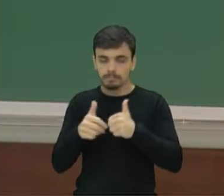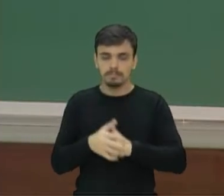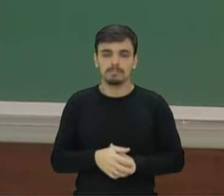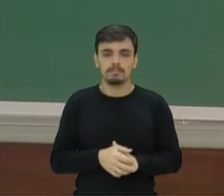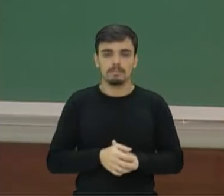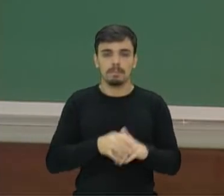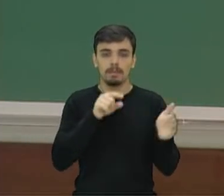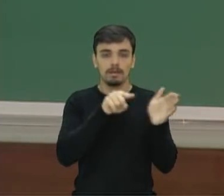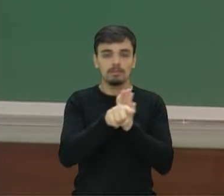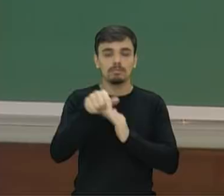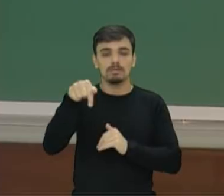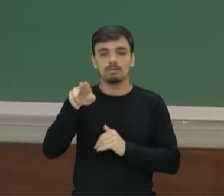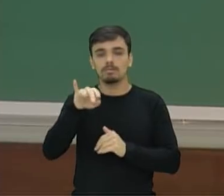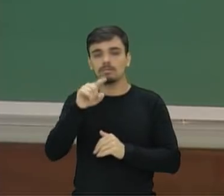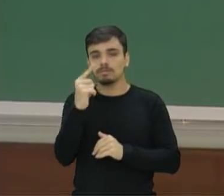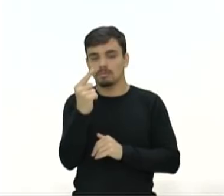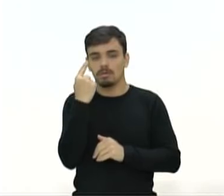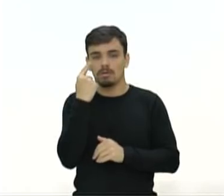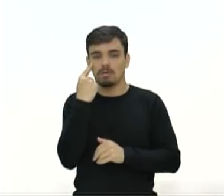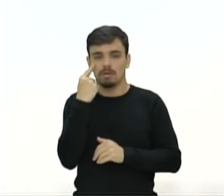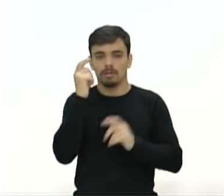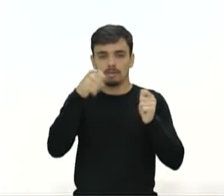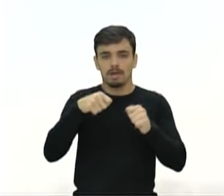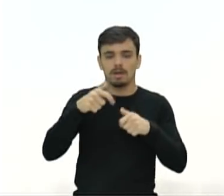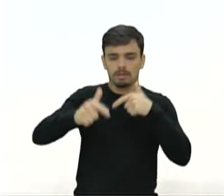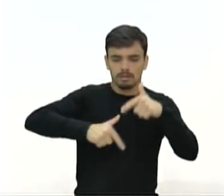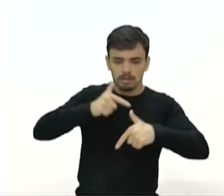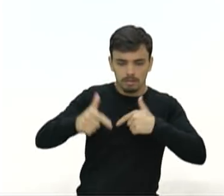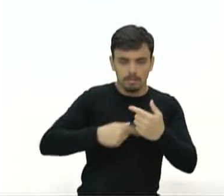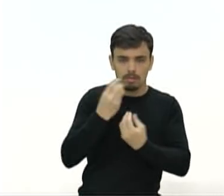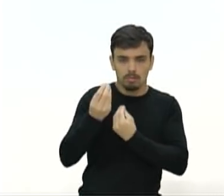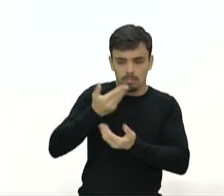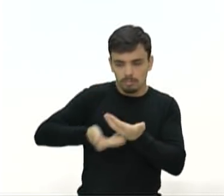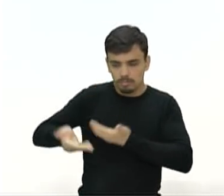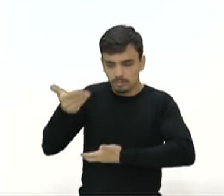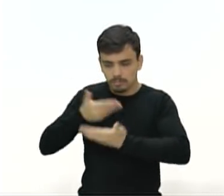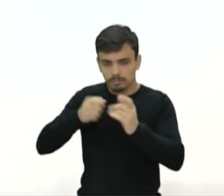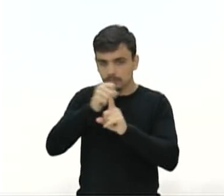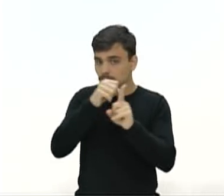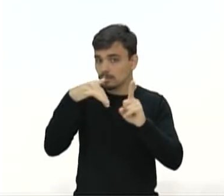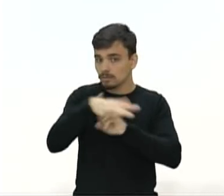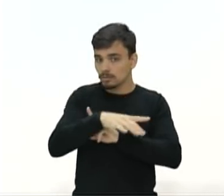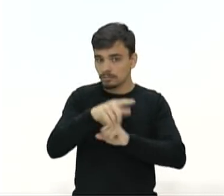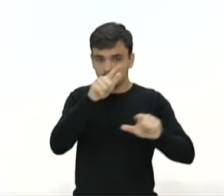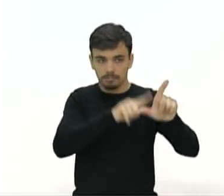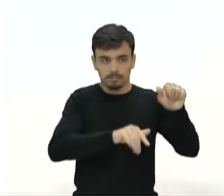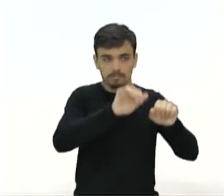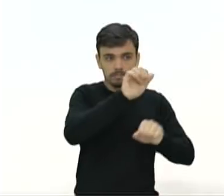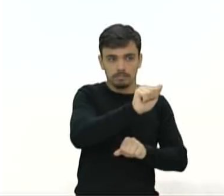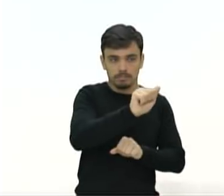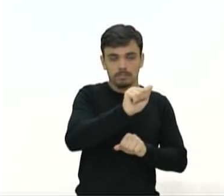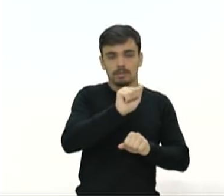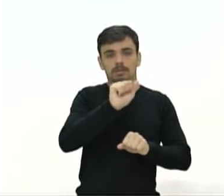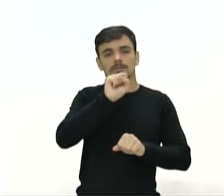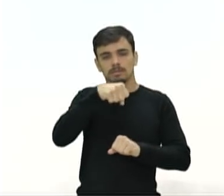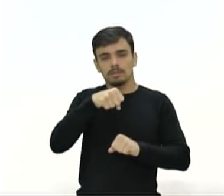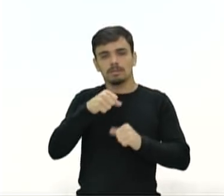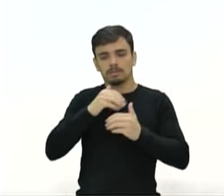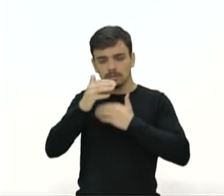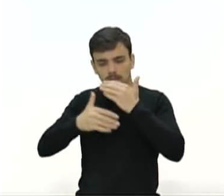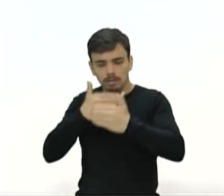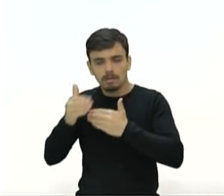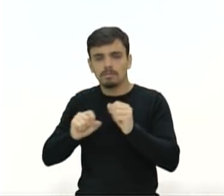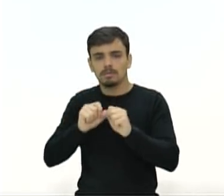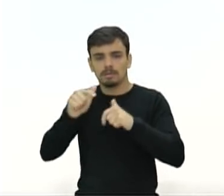Quiz 1. Podemos pensar a profissão como uma maneira de se integrar à sociedade? Letra A, sim, através do trabalho as